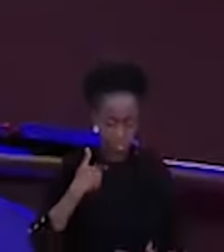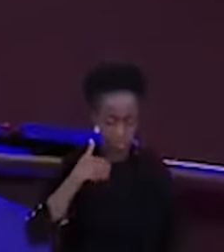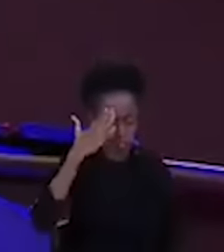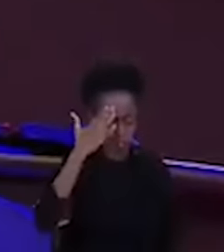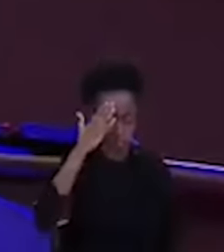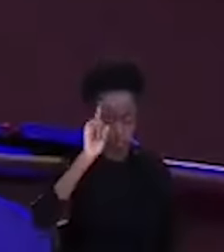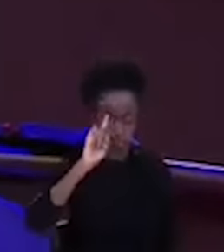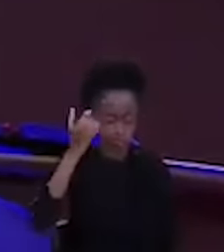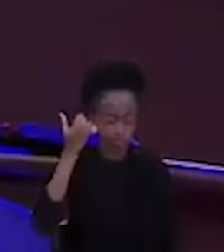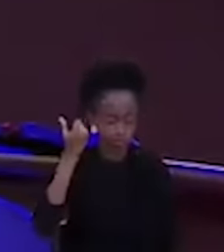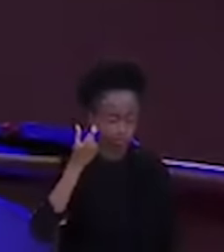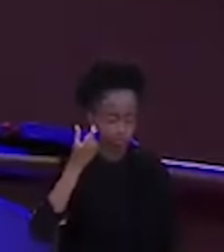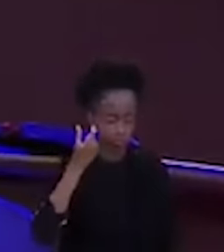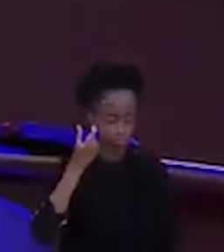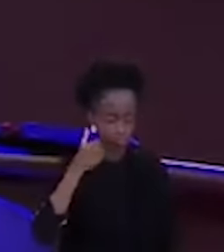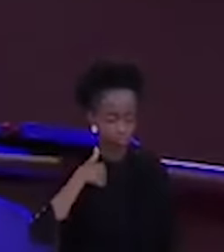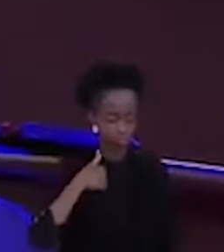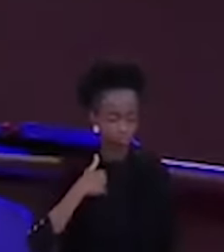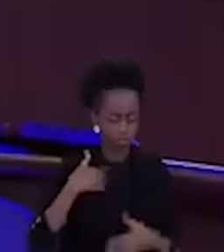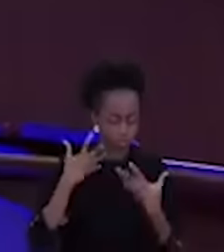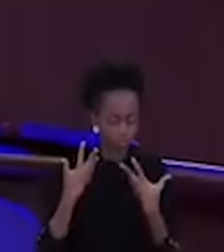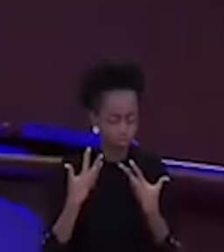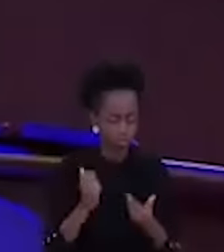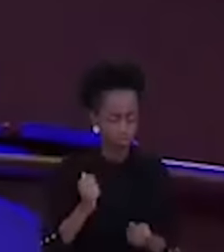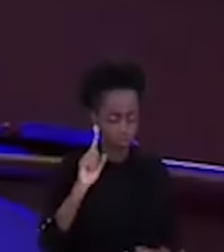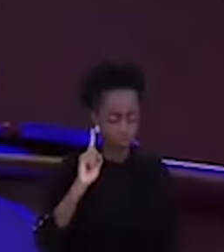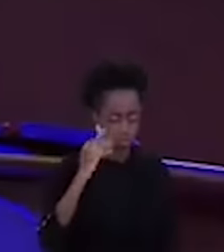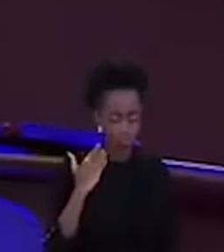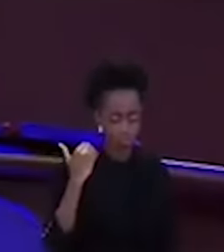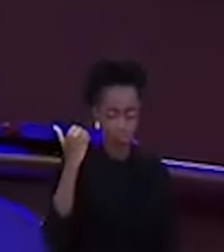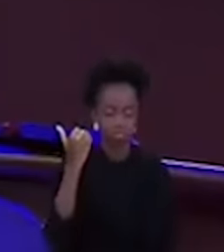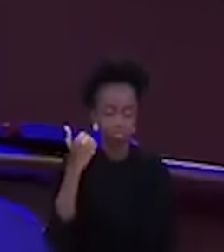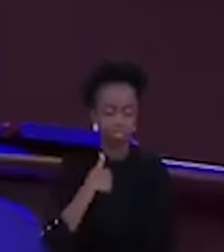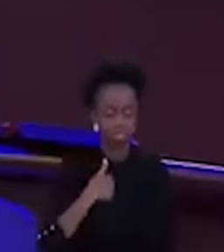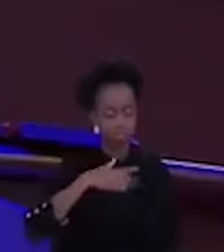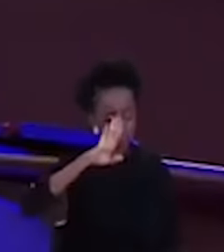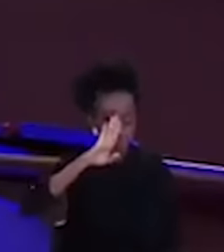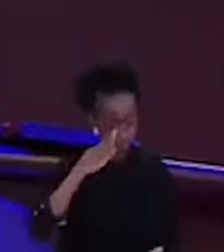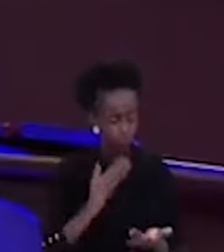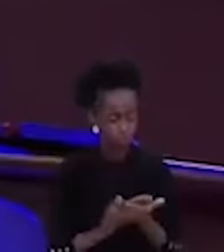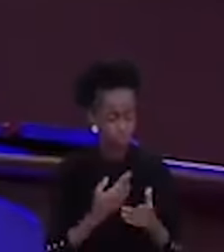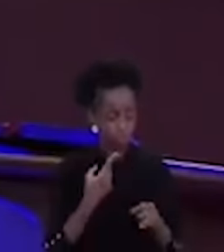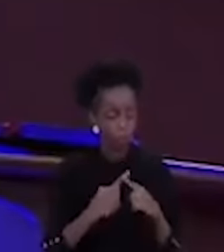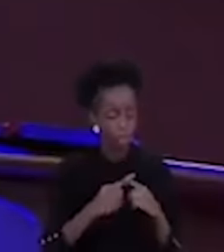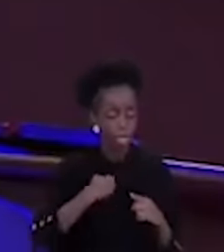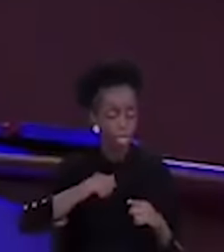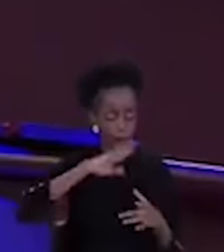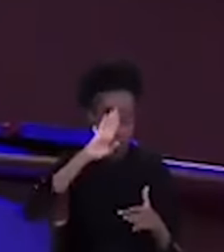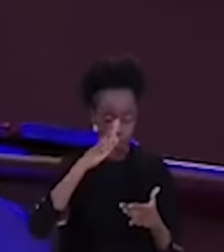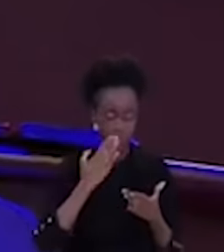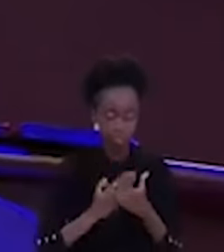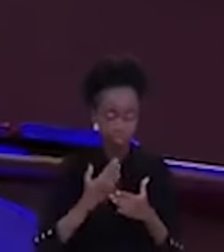tua voz, eu recebi o teu chamado e eu criei. E porque eu criei, eu